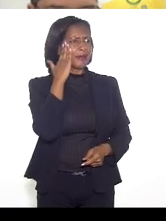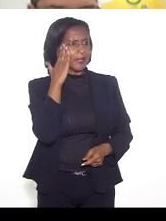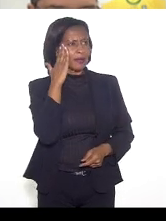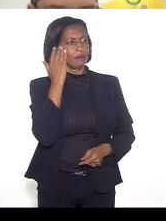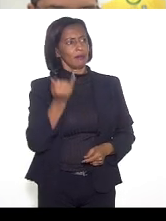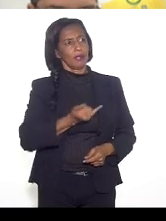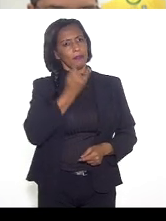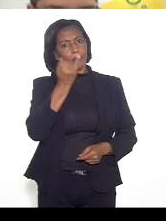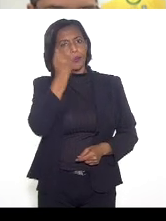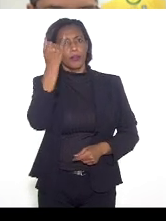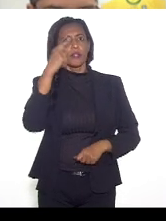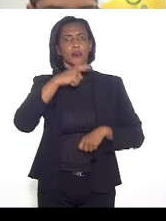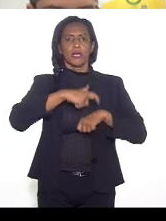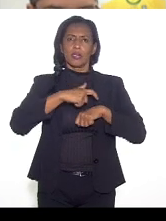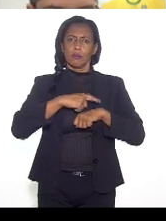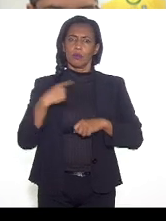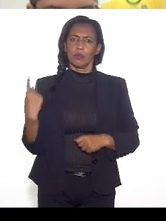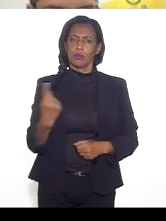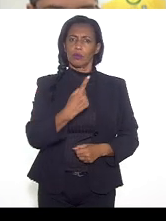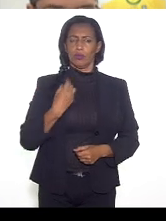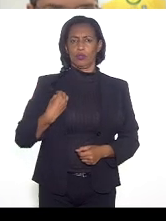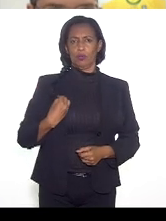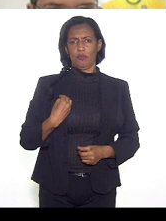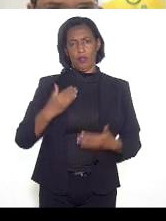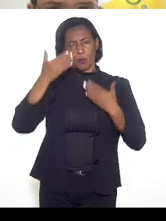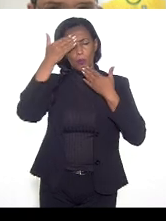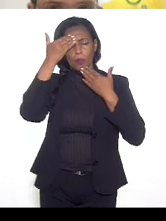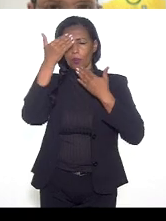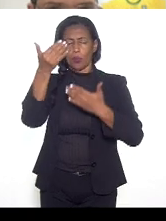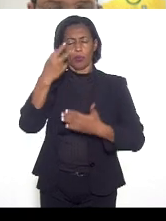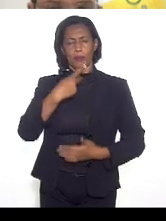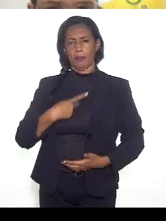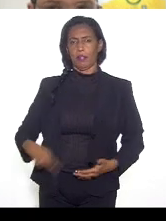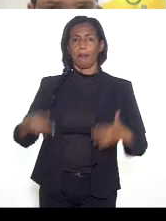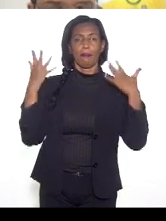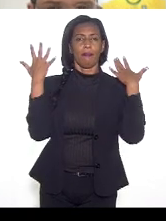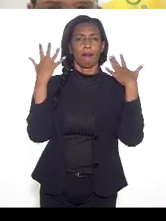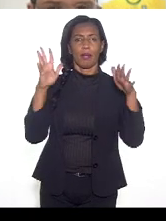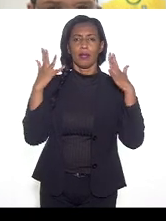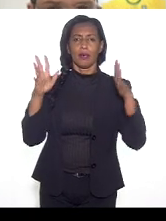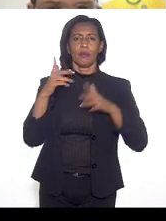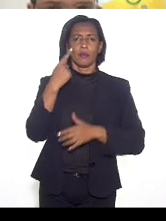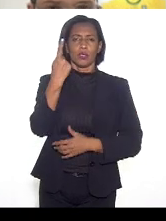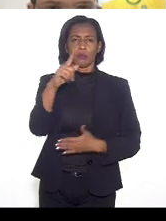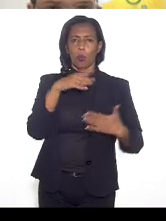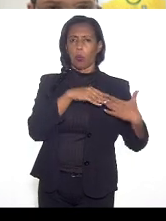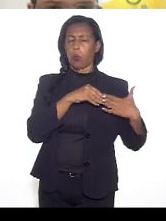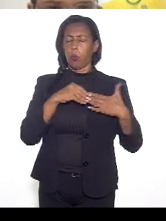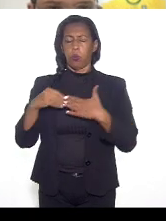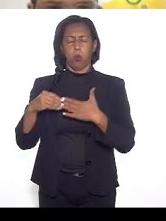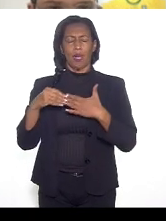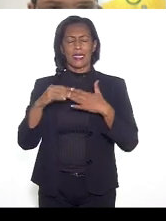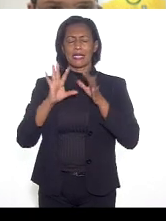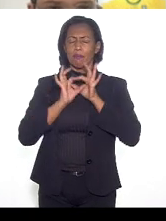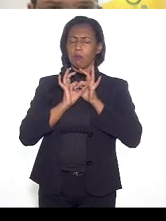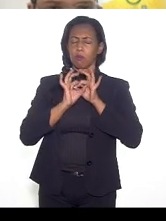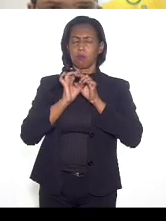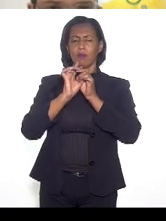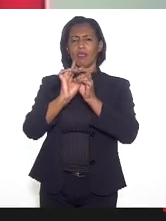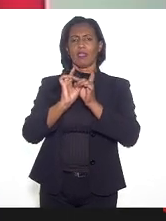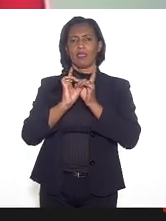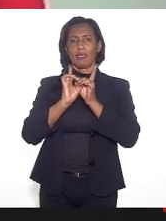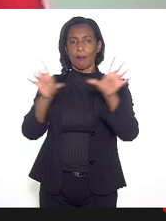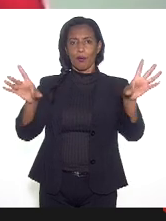importância desse momento que nós estamos vivendo. Muito obrigada, presidente. Parabéns pela sua condução sempre democrática,